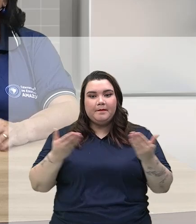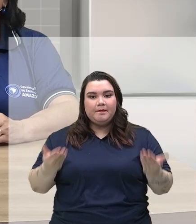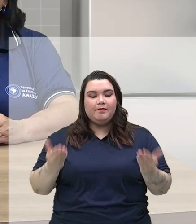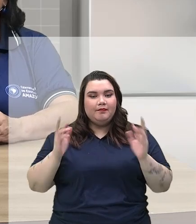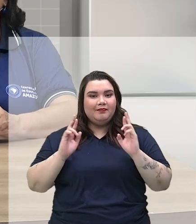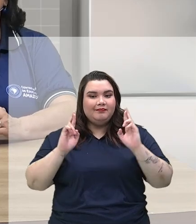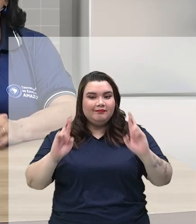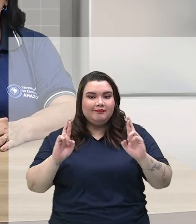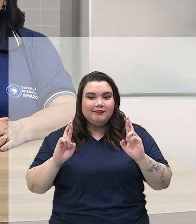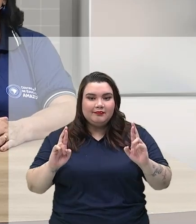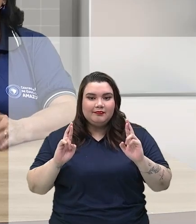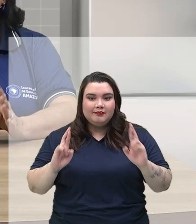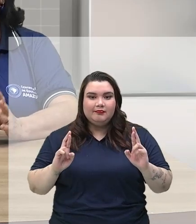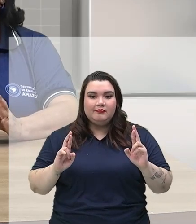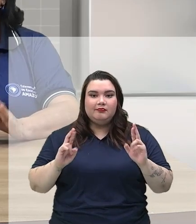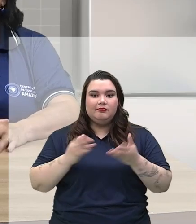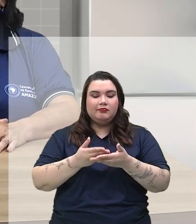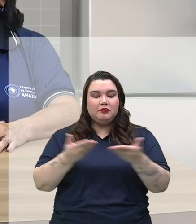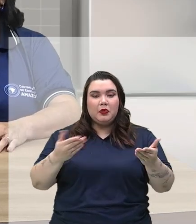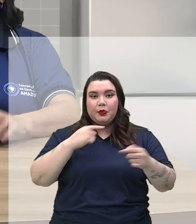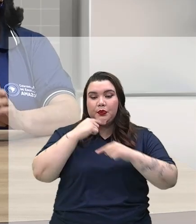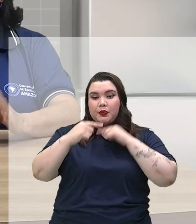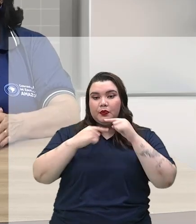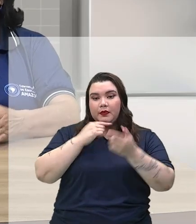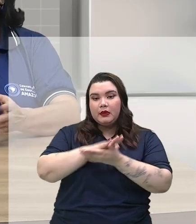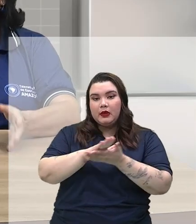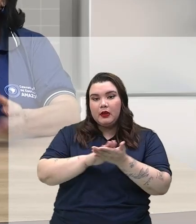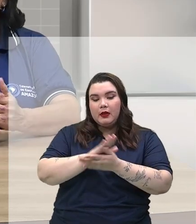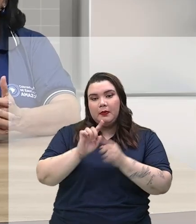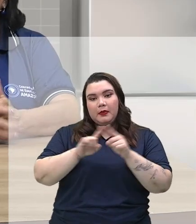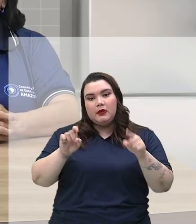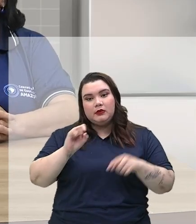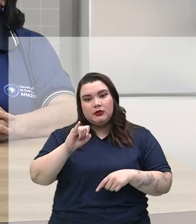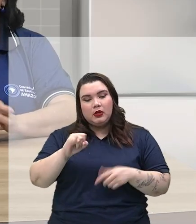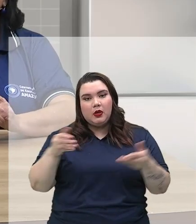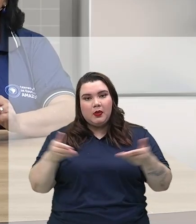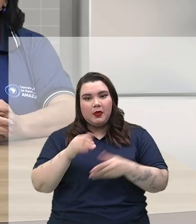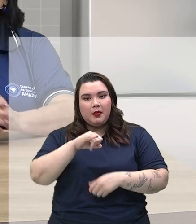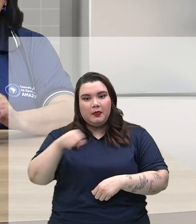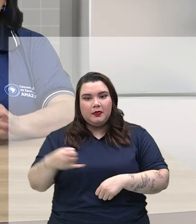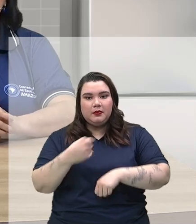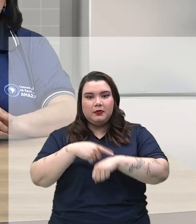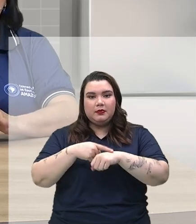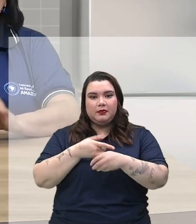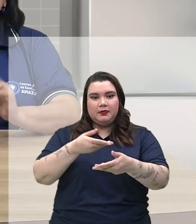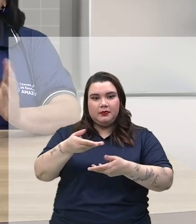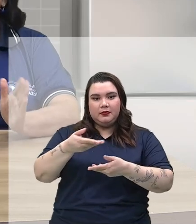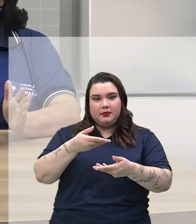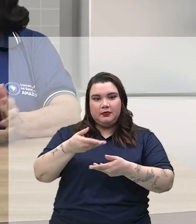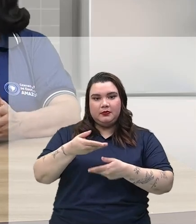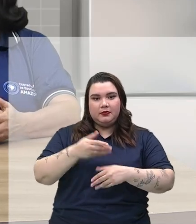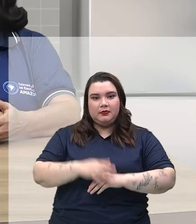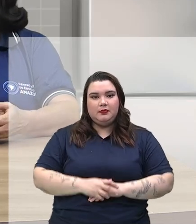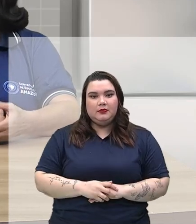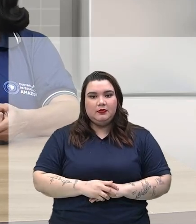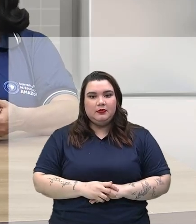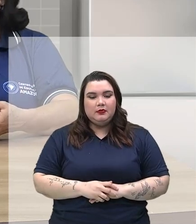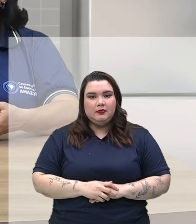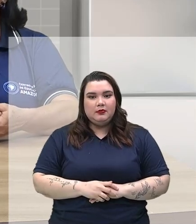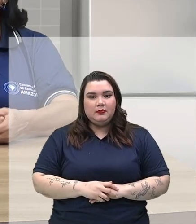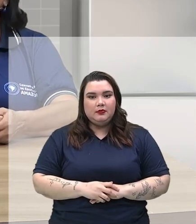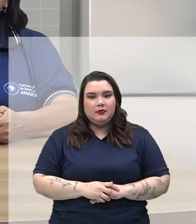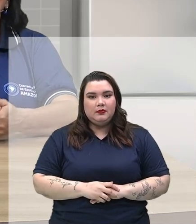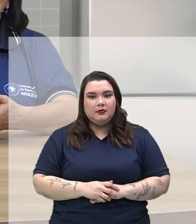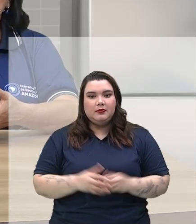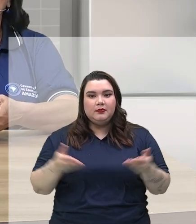que não tenha ficado nenhuma dúvida, mas se tiver, vamos aproveitar agora o momento da interatividade. Nós temos ainda o fluxo, e aí a gente